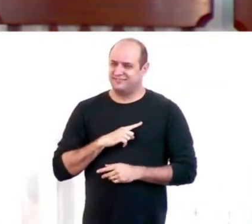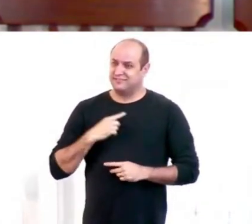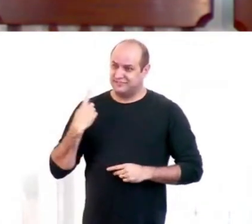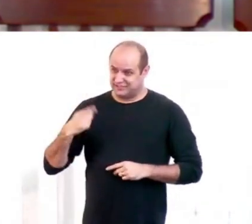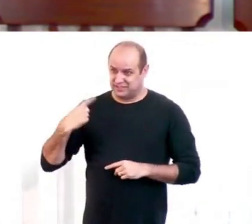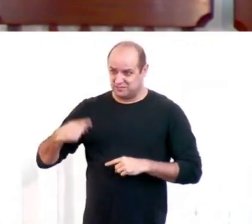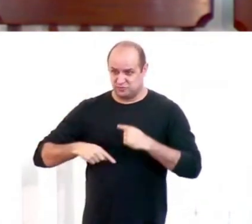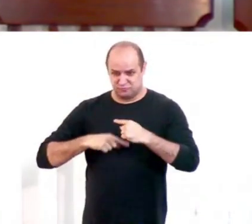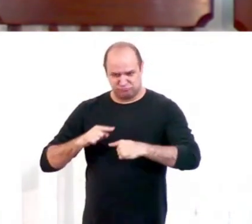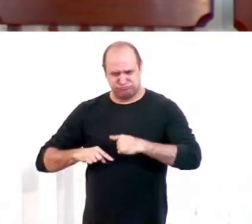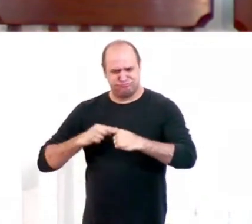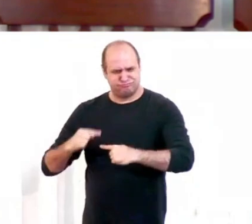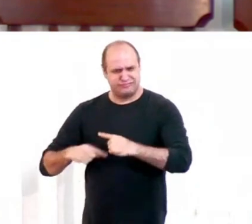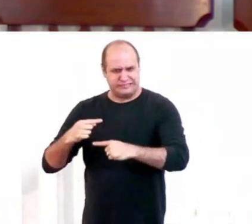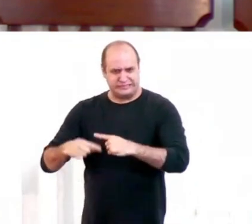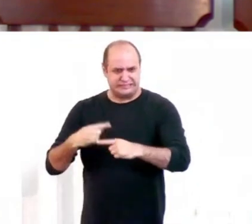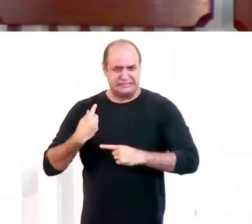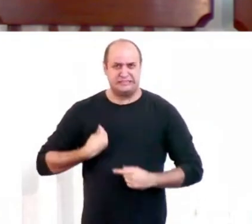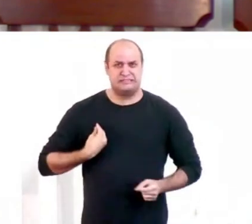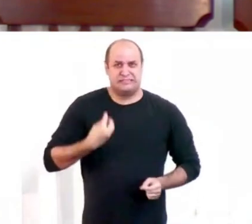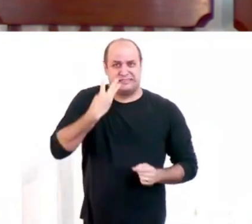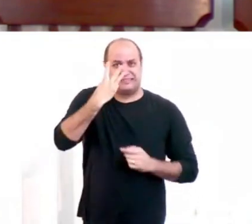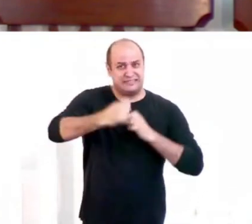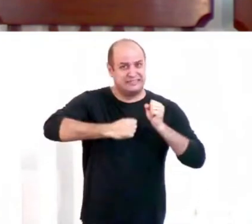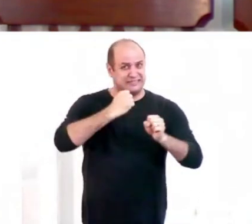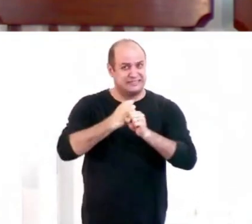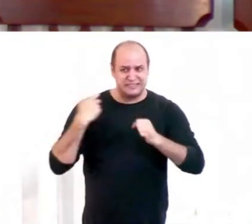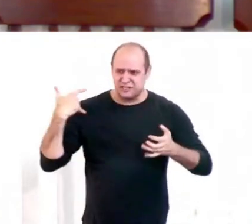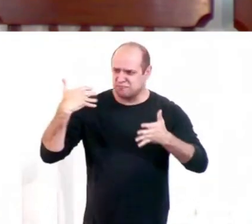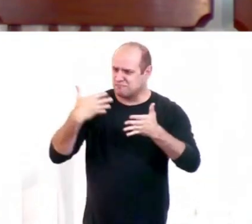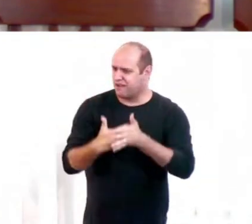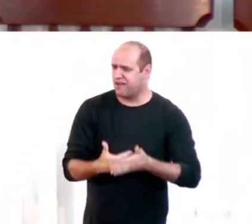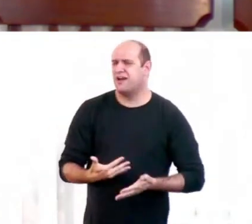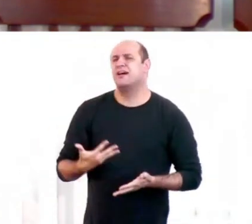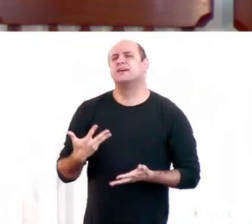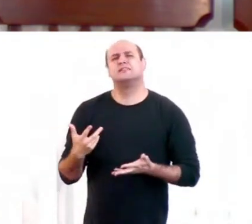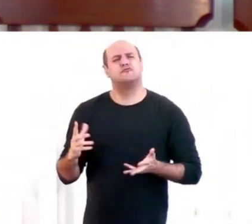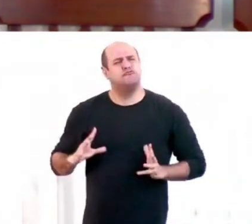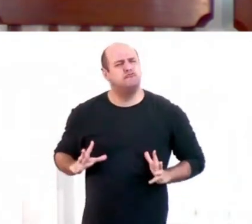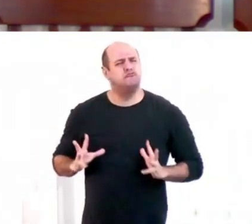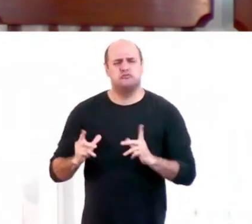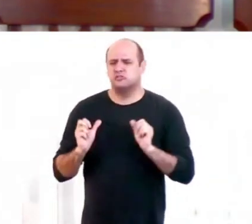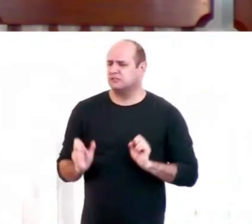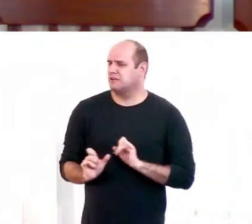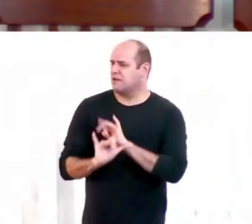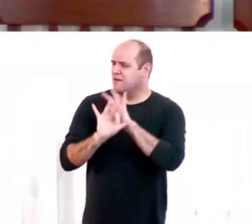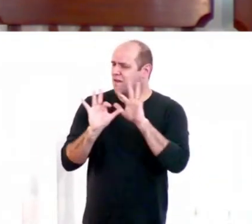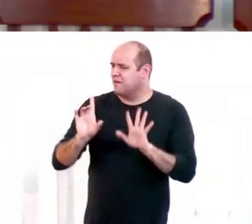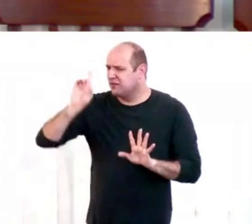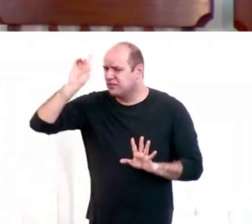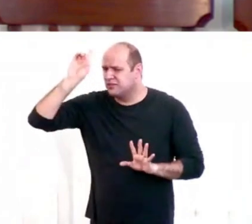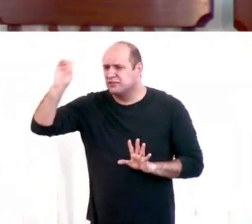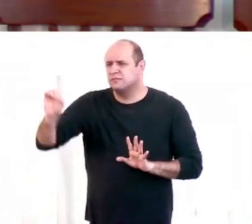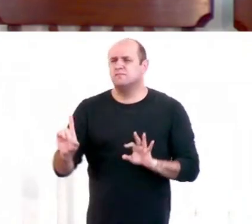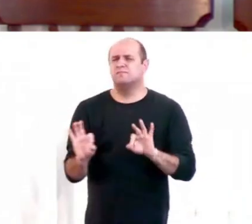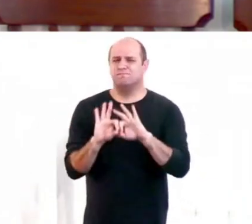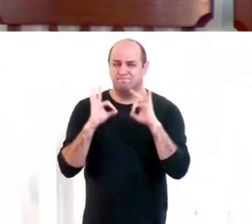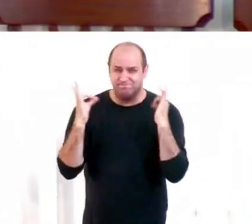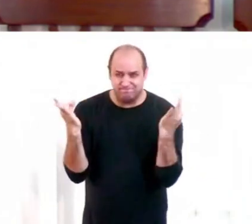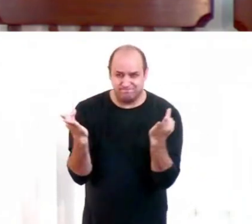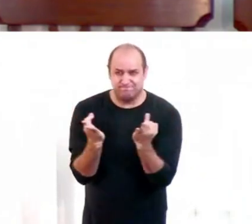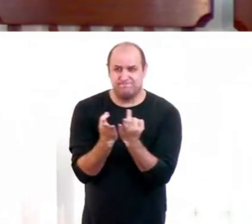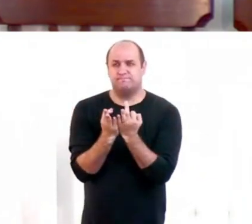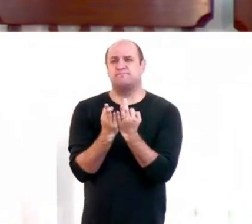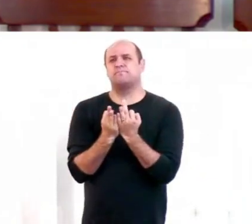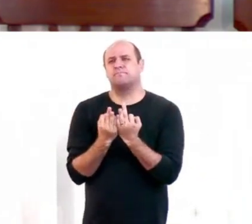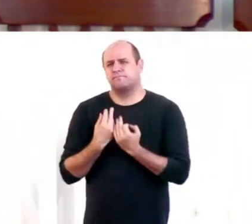vida nesses últimos 3 anos tem sido para a glória de Deus, por famílias que estão se